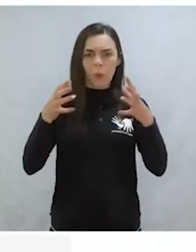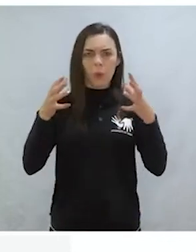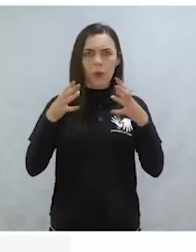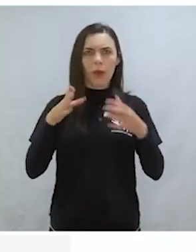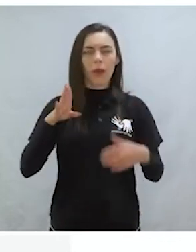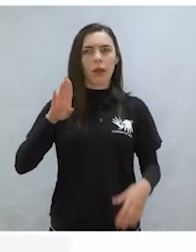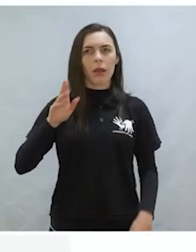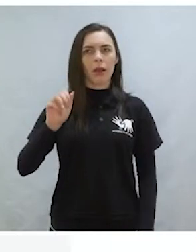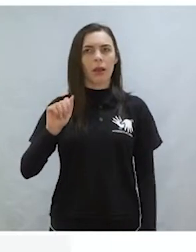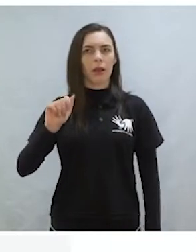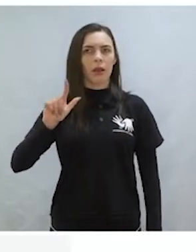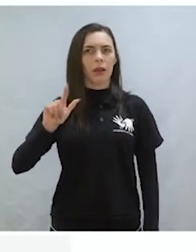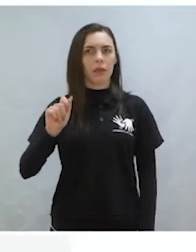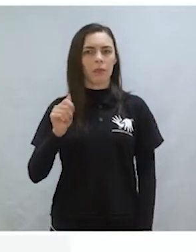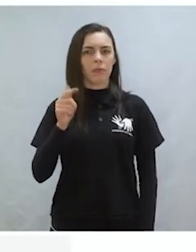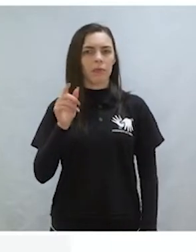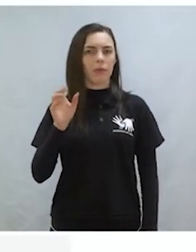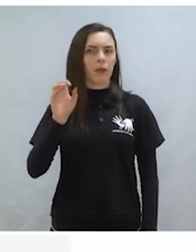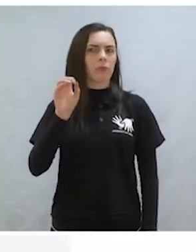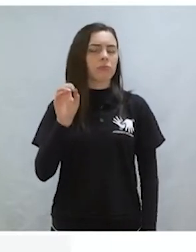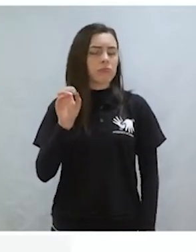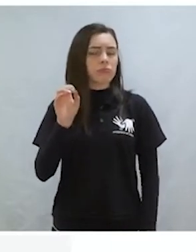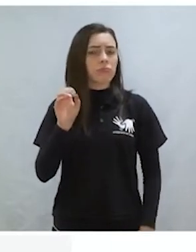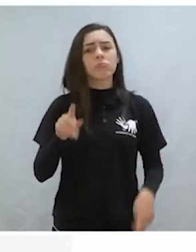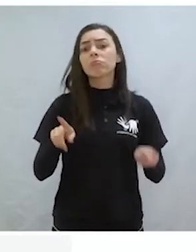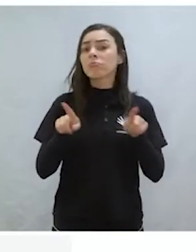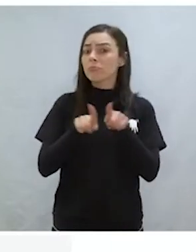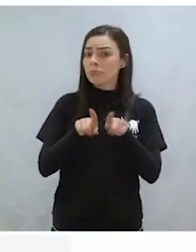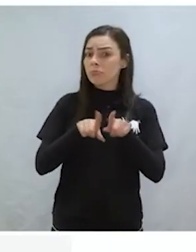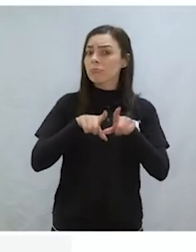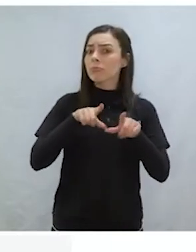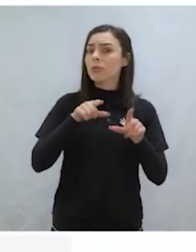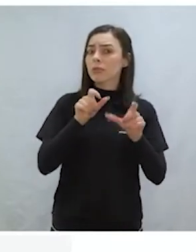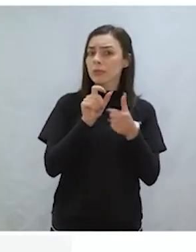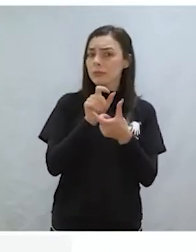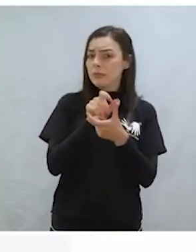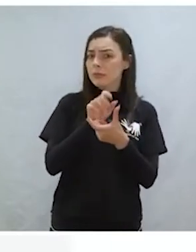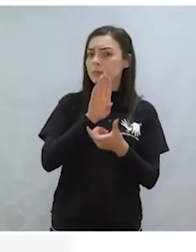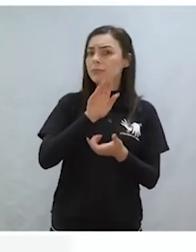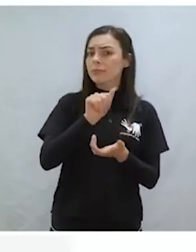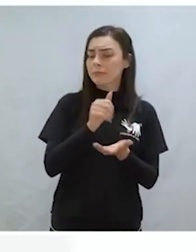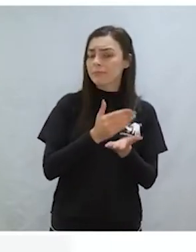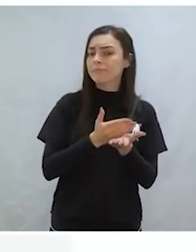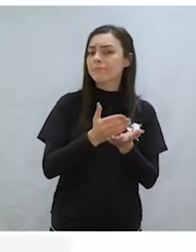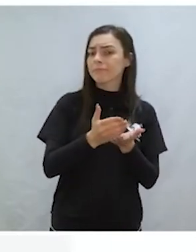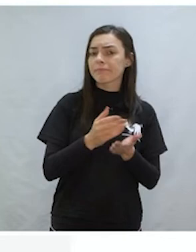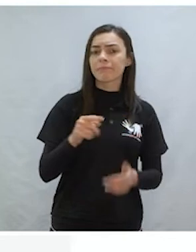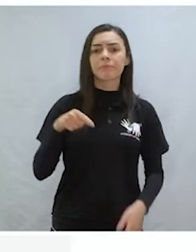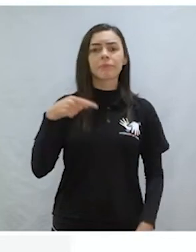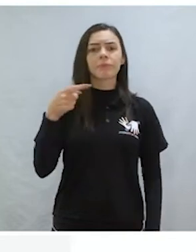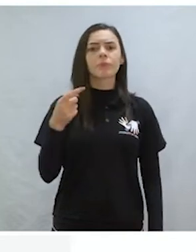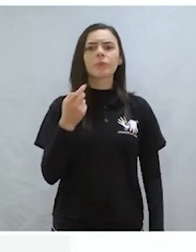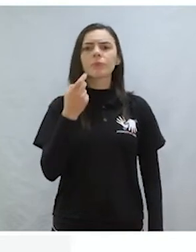balão. Balão. Balão começa com ba. E o próximo,